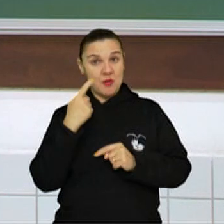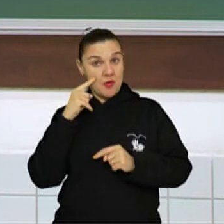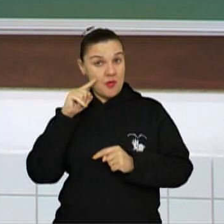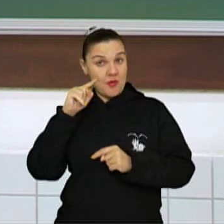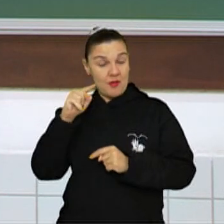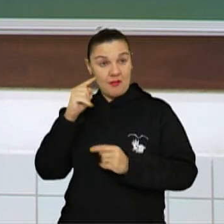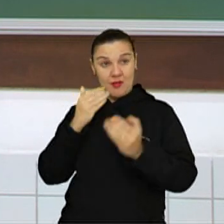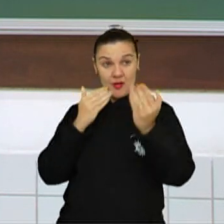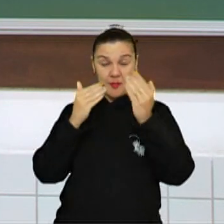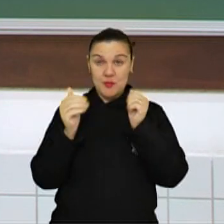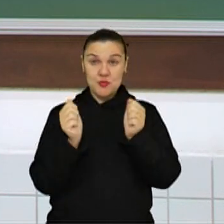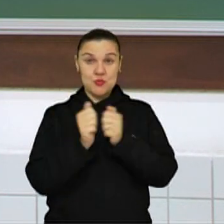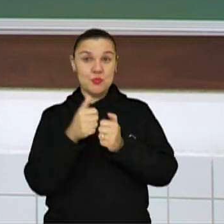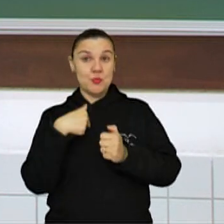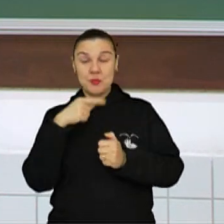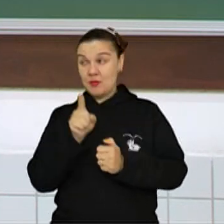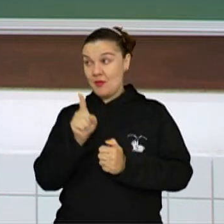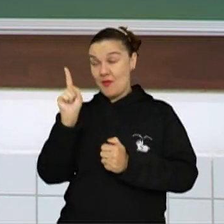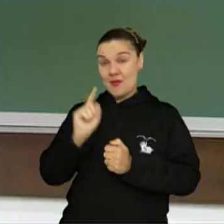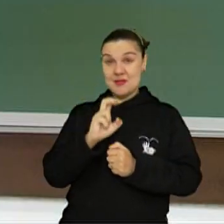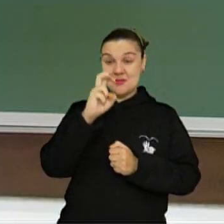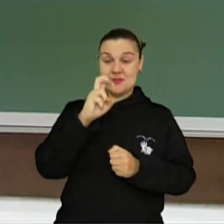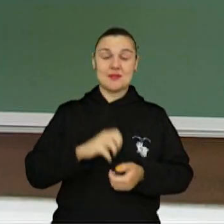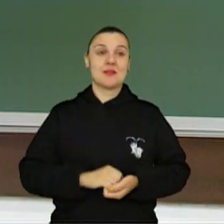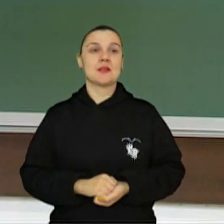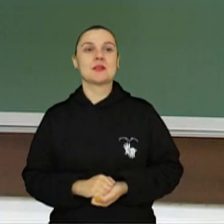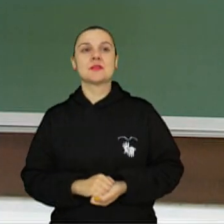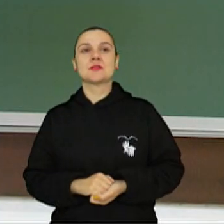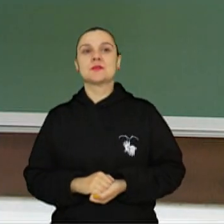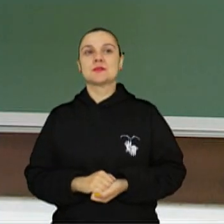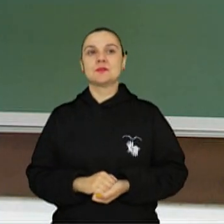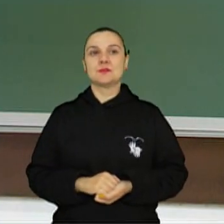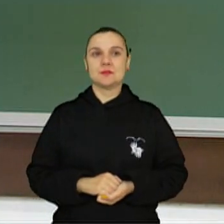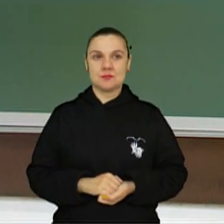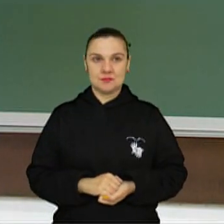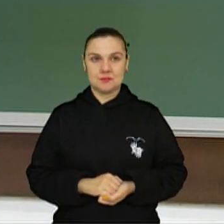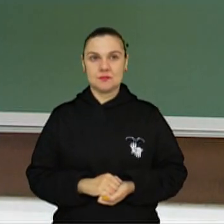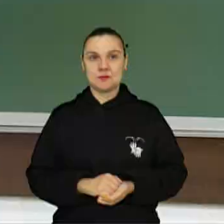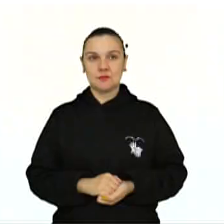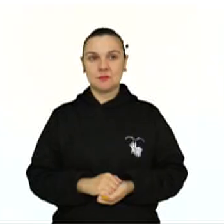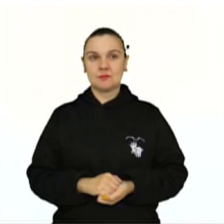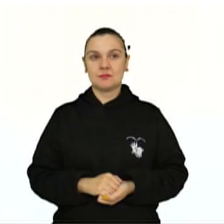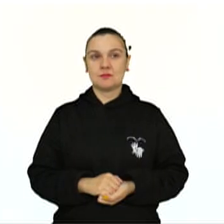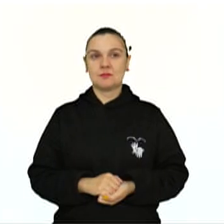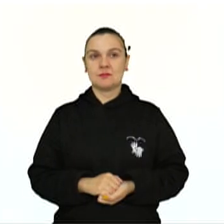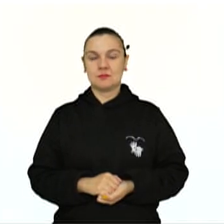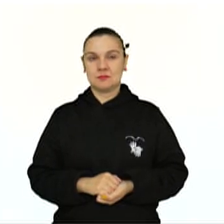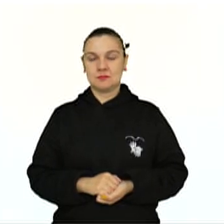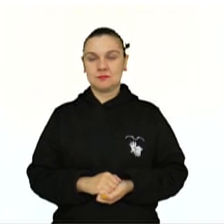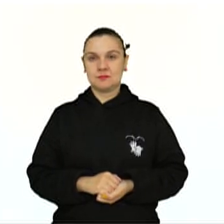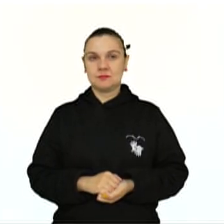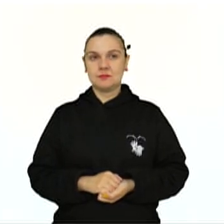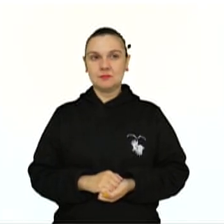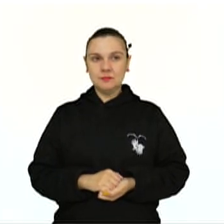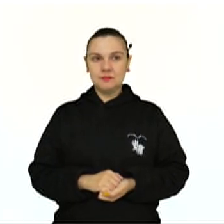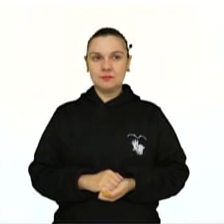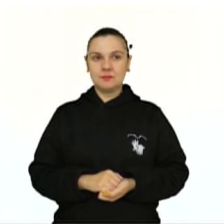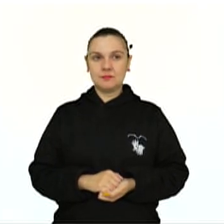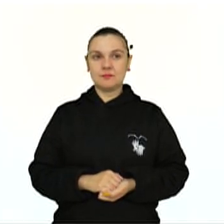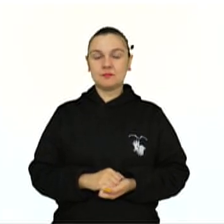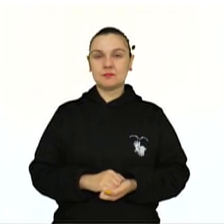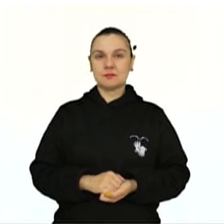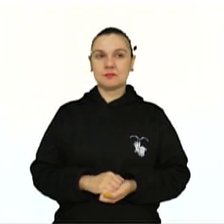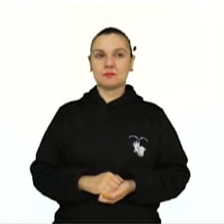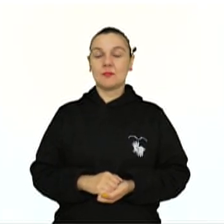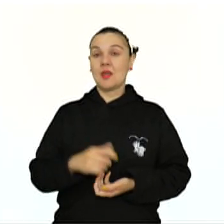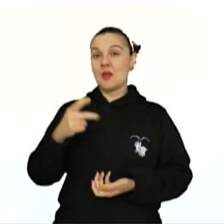lá, analisem comigo o que diz a atividade 5. Olha lá, Paulo e Oscar no bien hoy. Paulo e